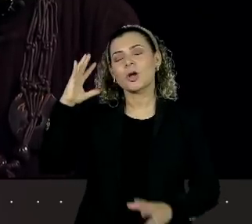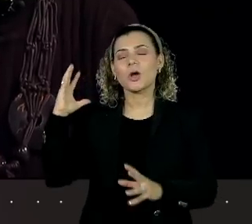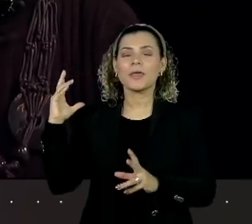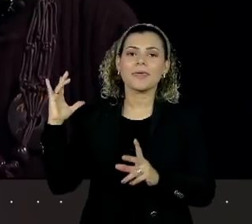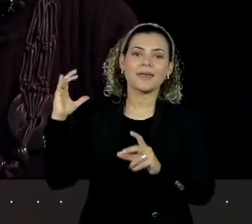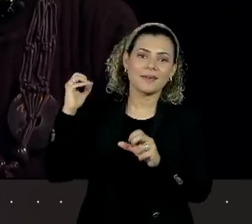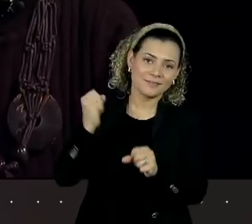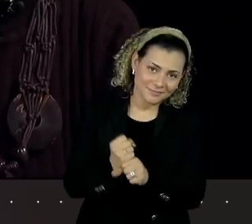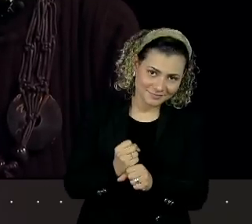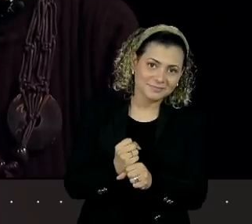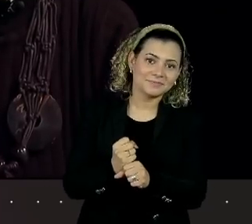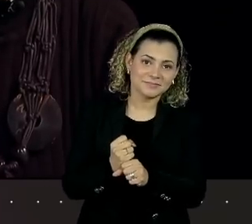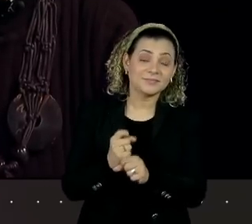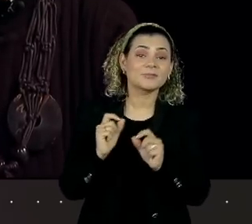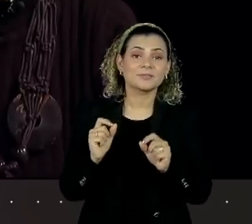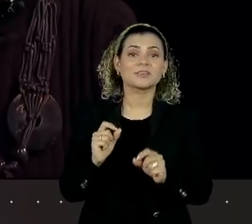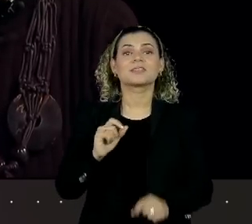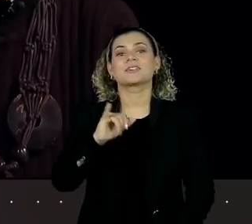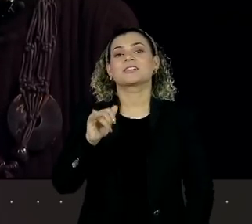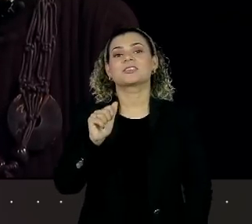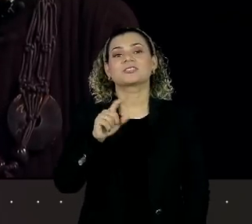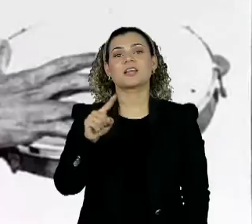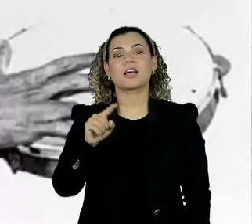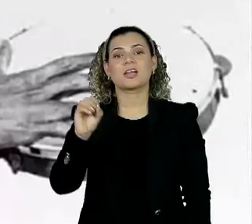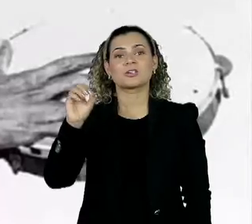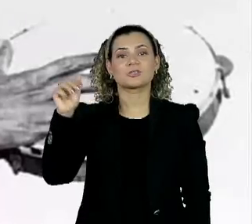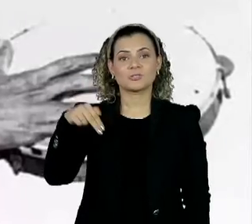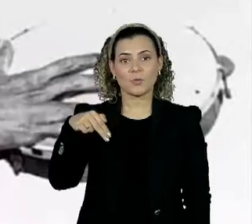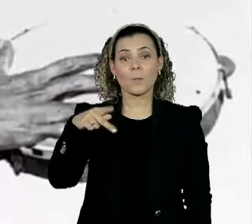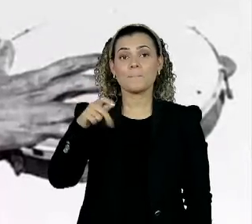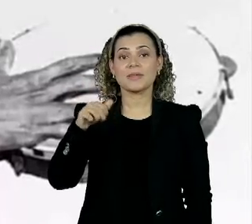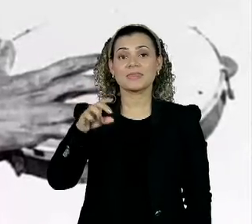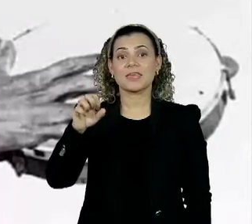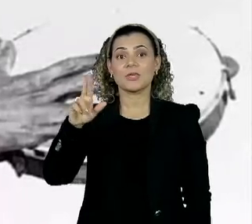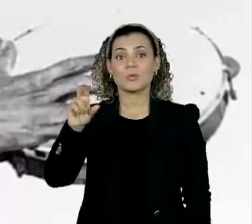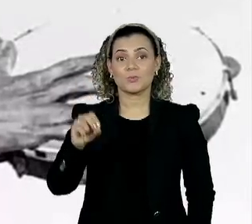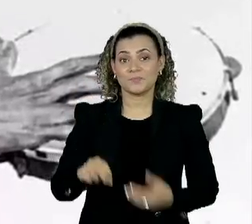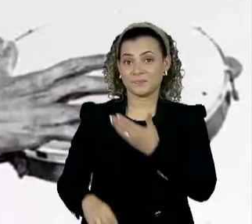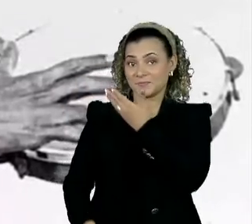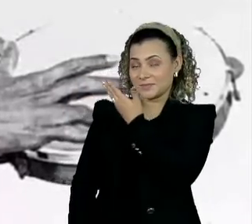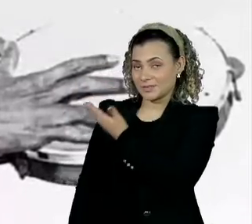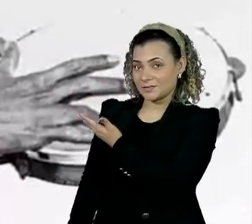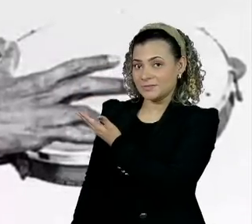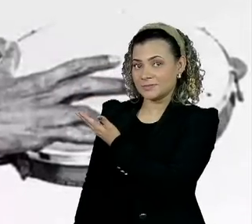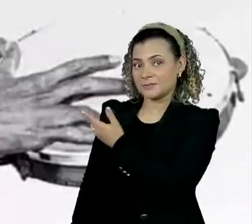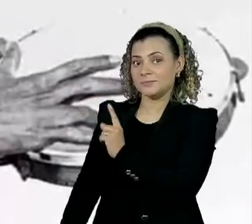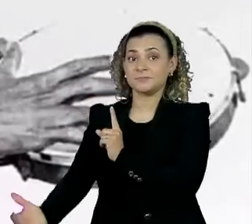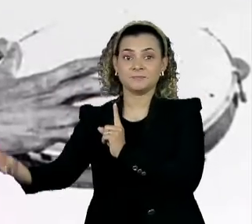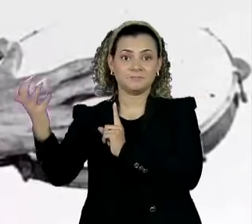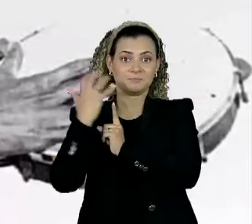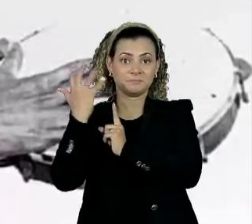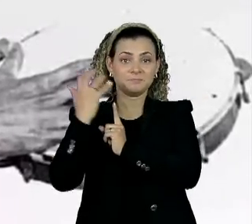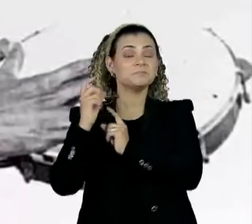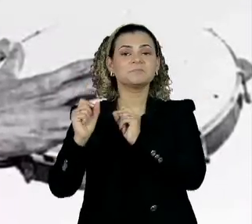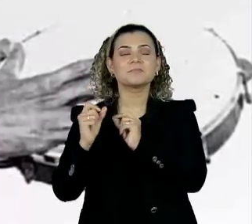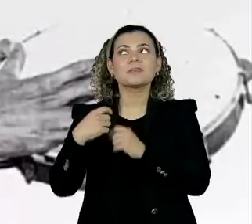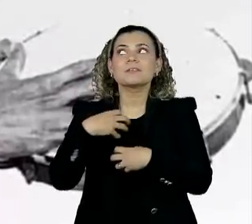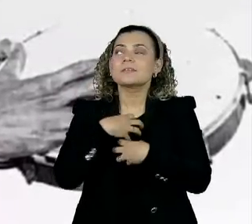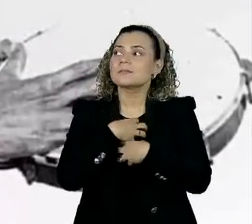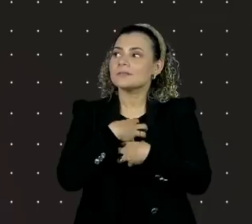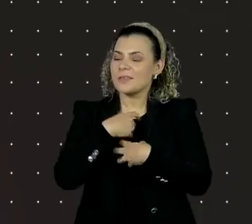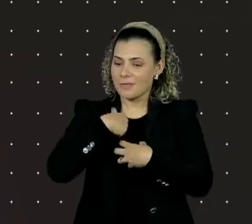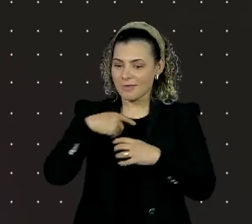histórica de Jackson do Pandeiro. Esse papo terminou me inspirando a fazer Já Que Sou